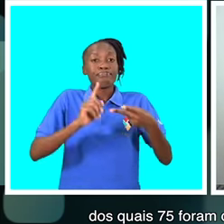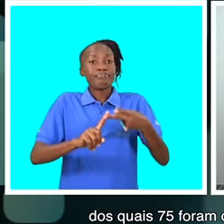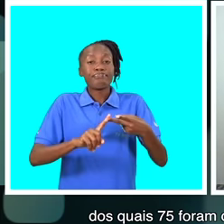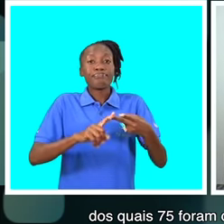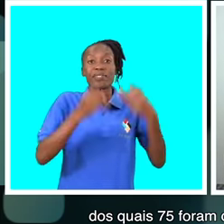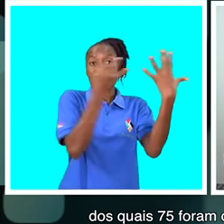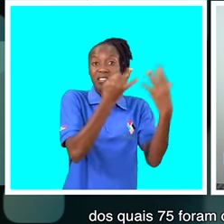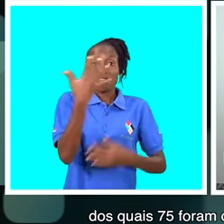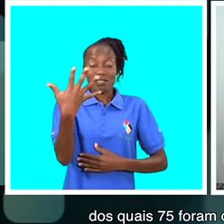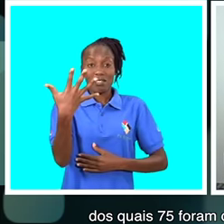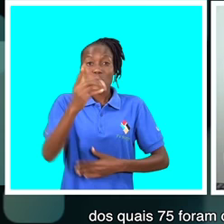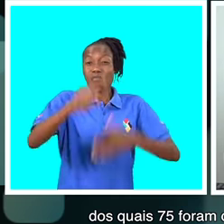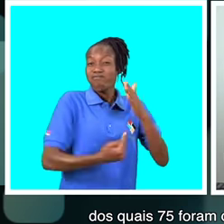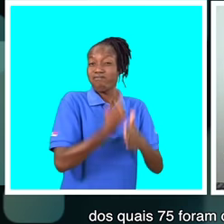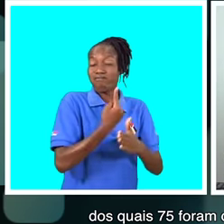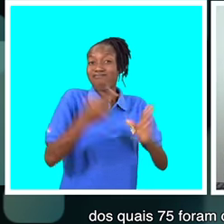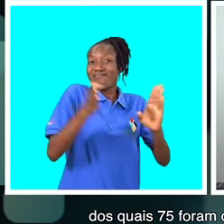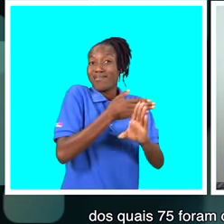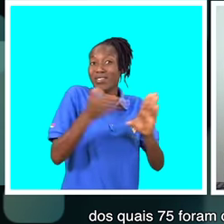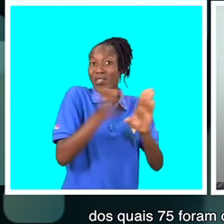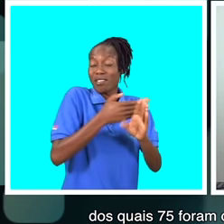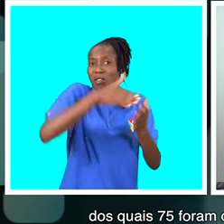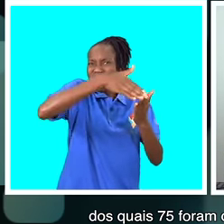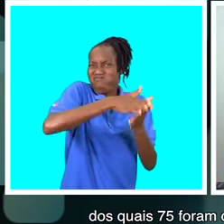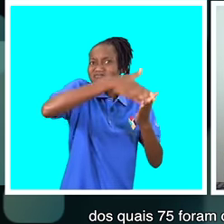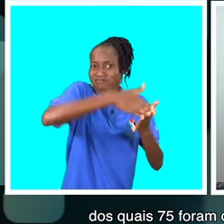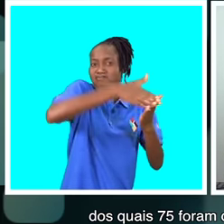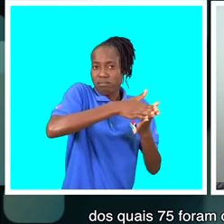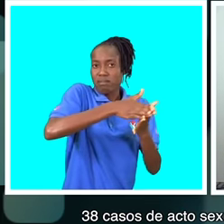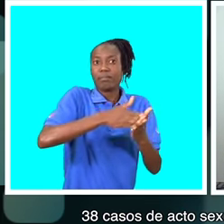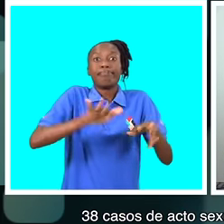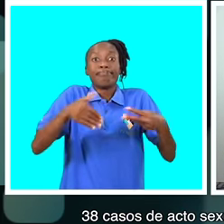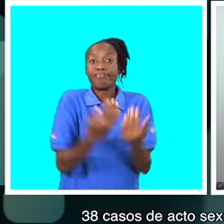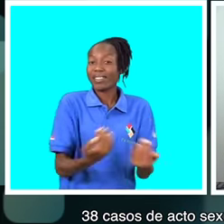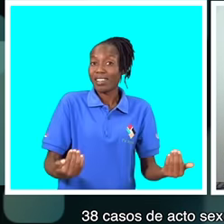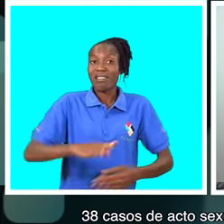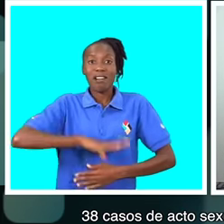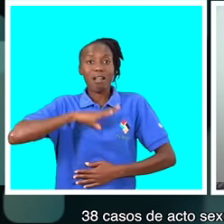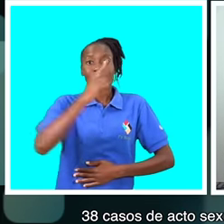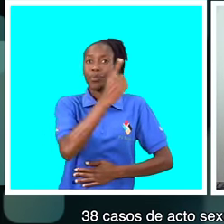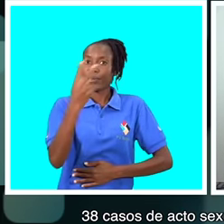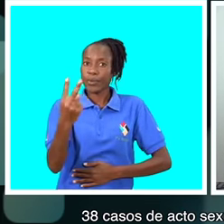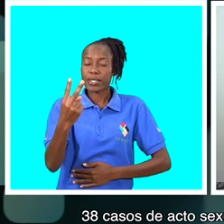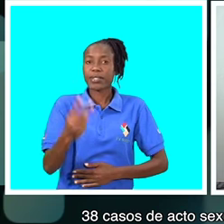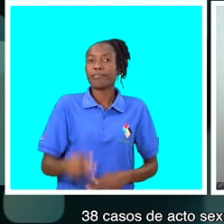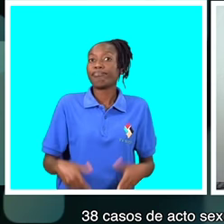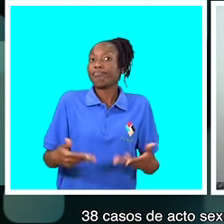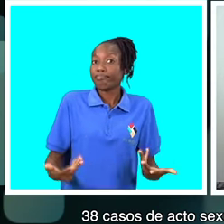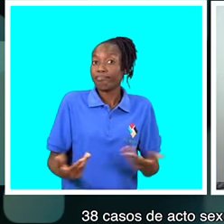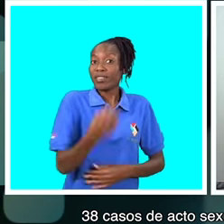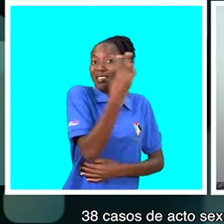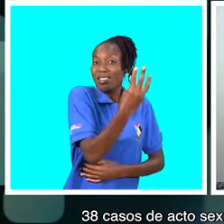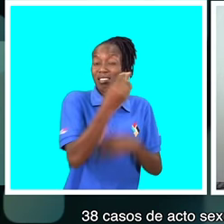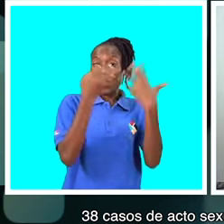foram de violação sexual de menores de 12 anos, 38 casos